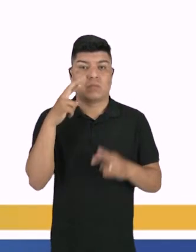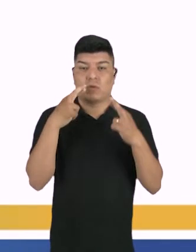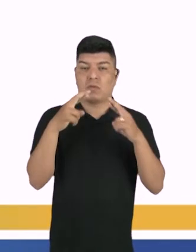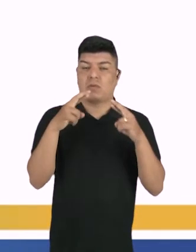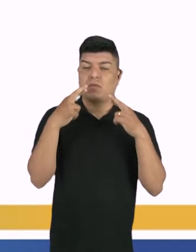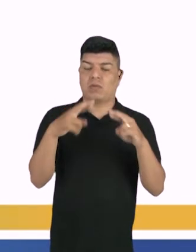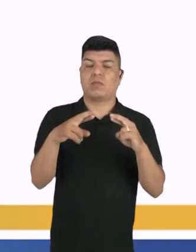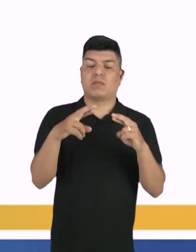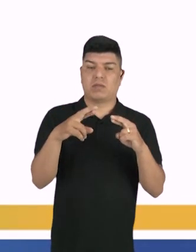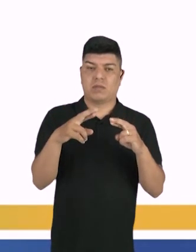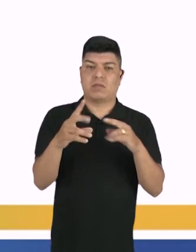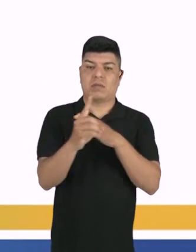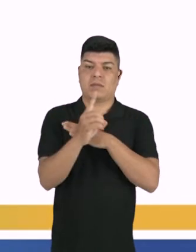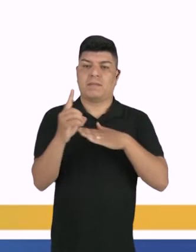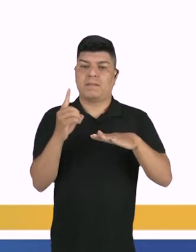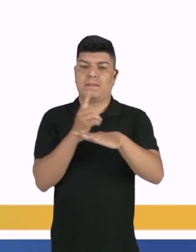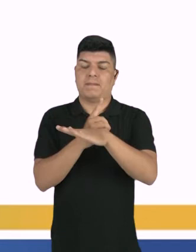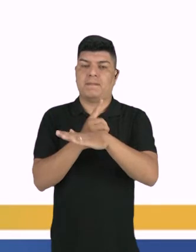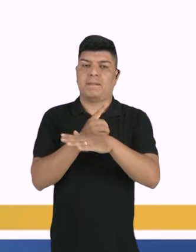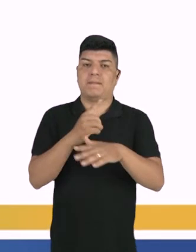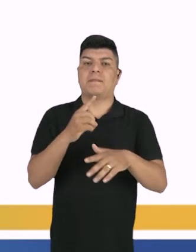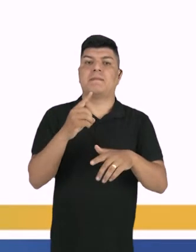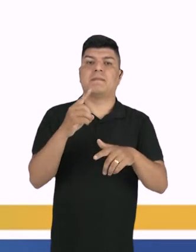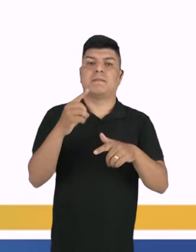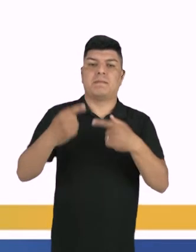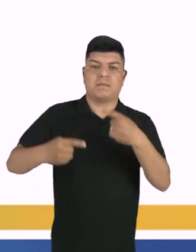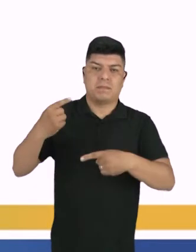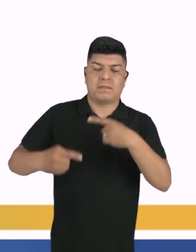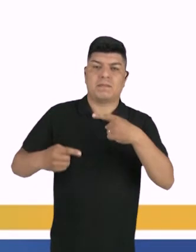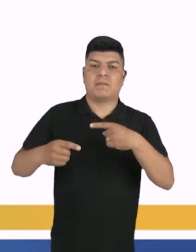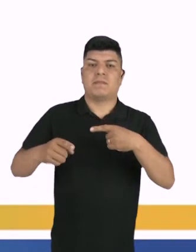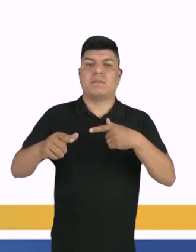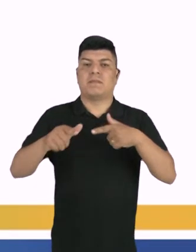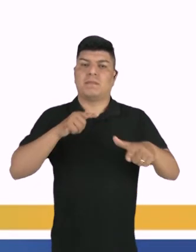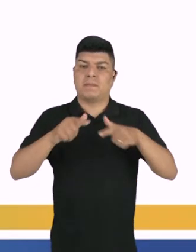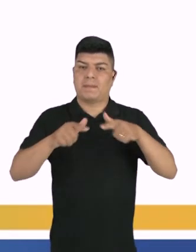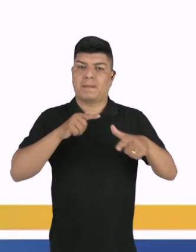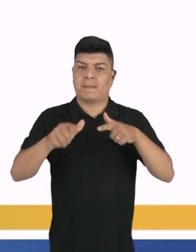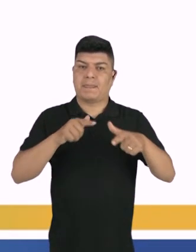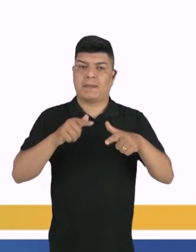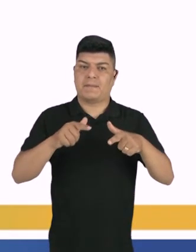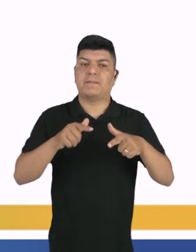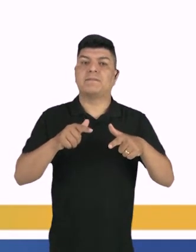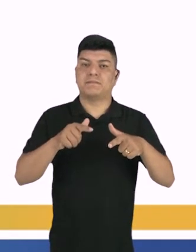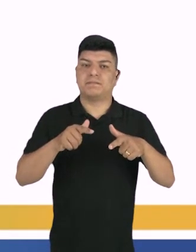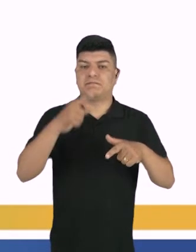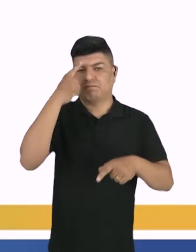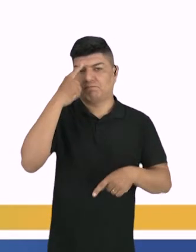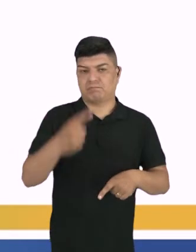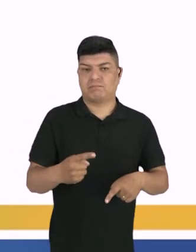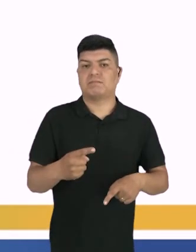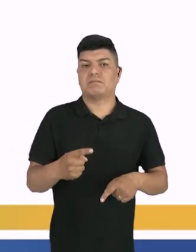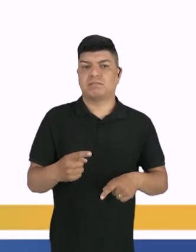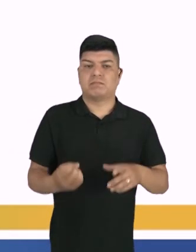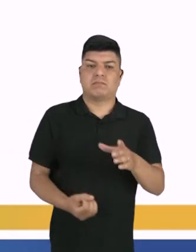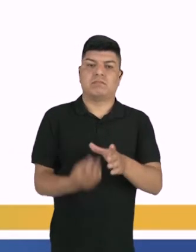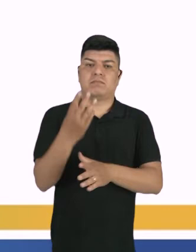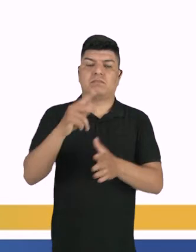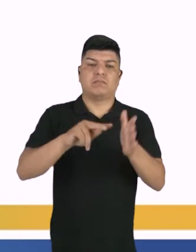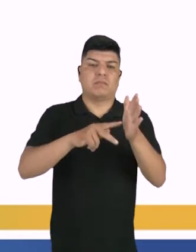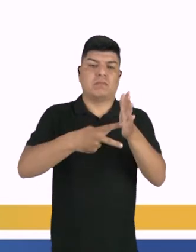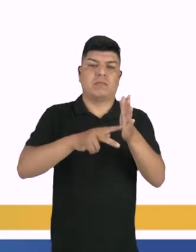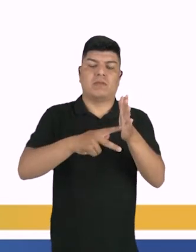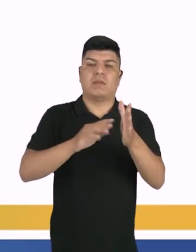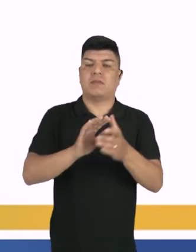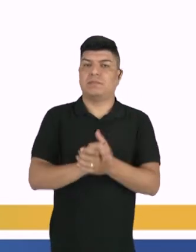contundente à política social e trabalhista do regime autoritário. Nascia aí o novo